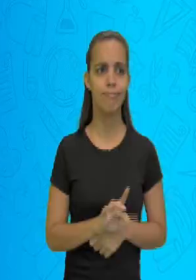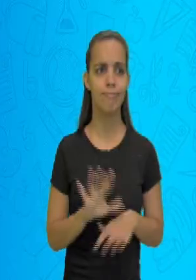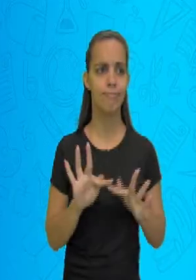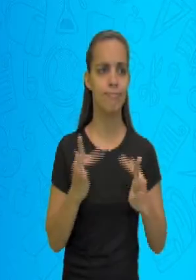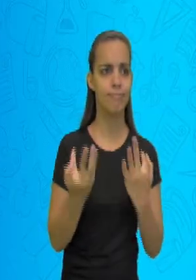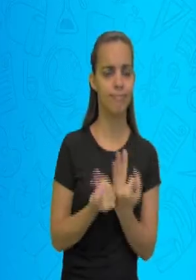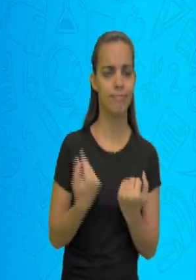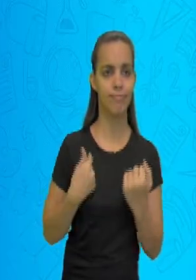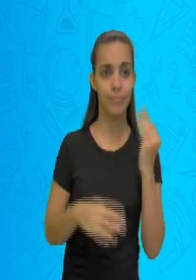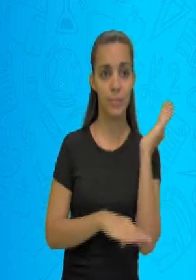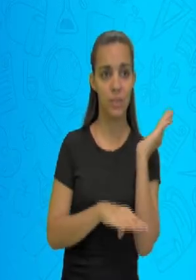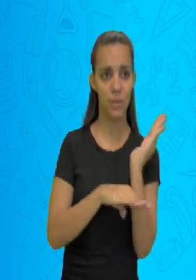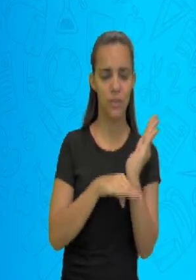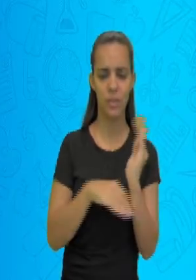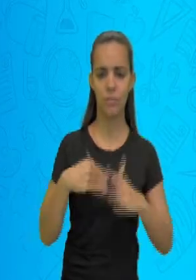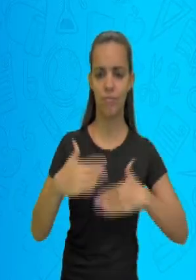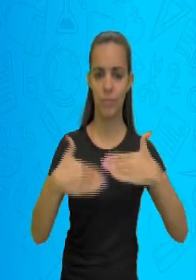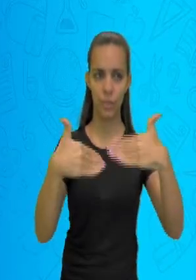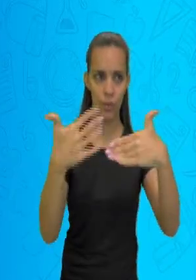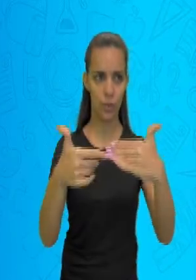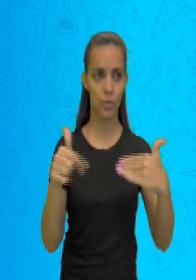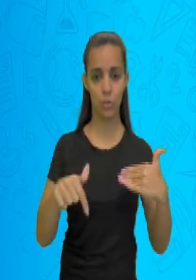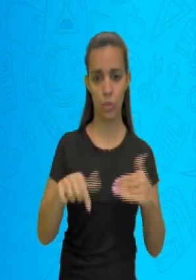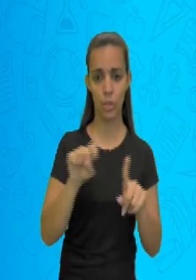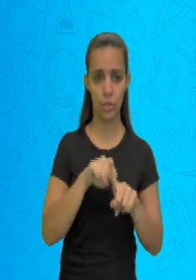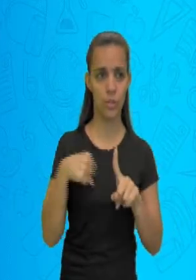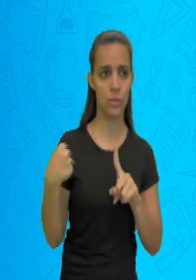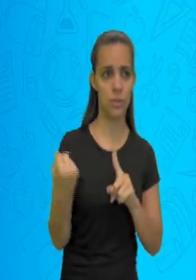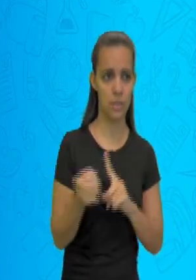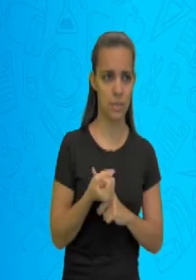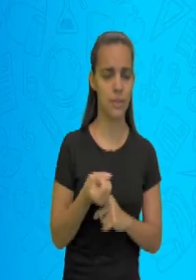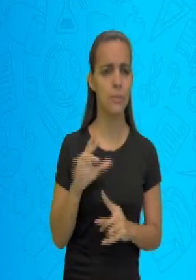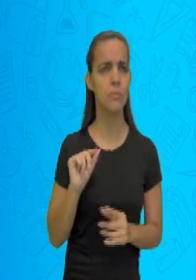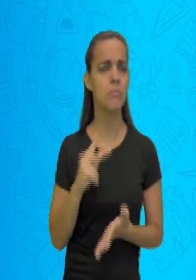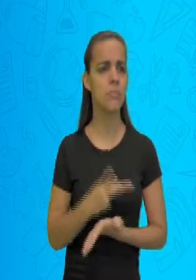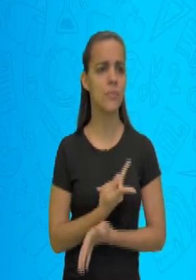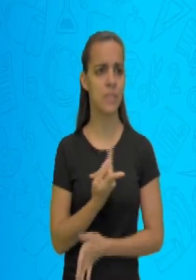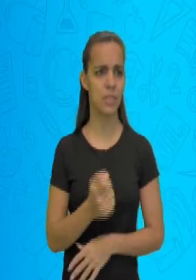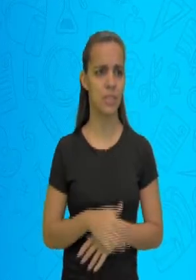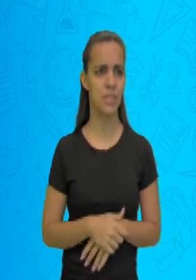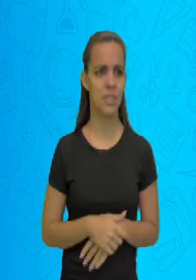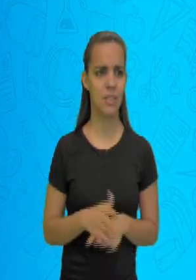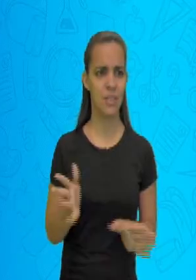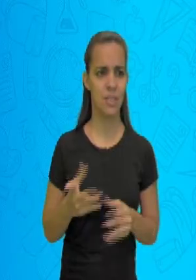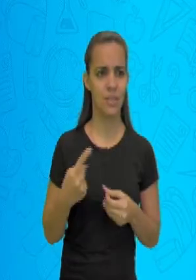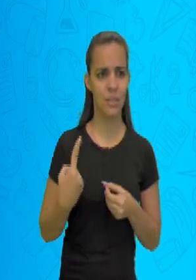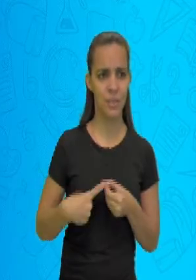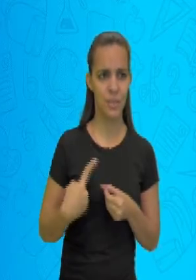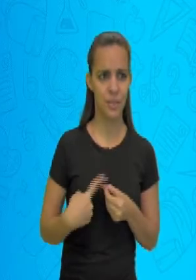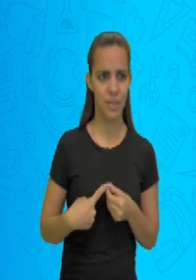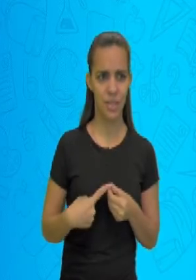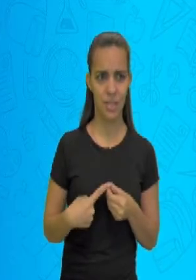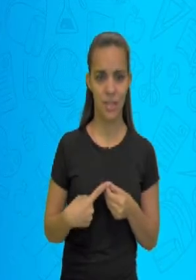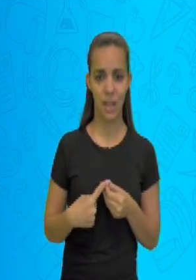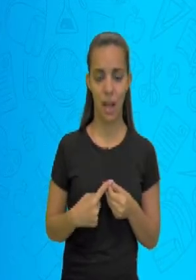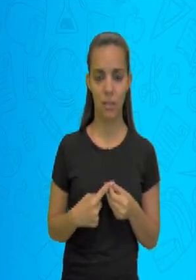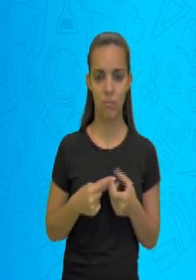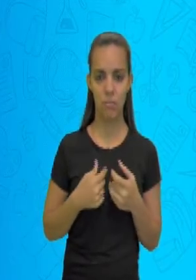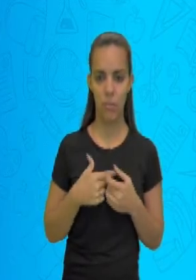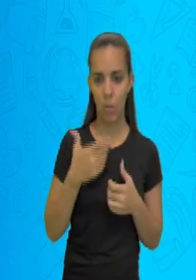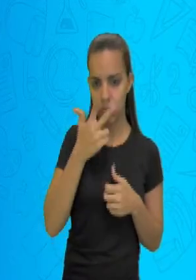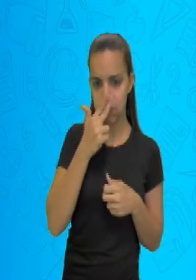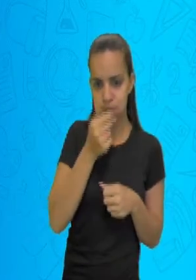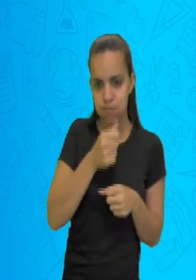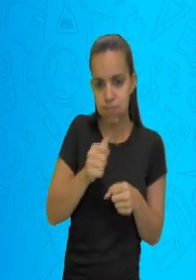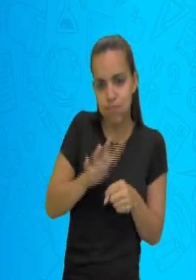são evoluções da sociedade. O que aconteceu? As cidades estavam ficando muito cheias,